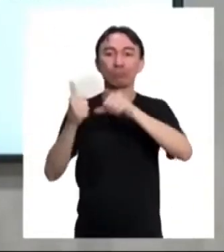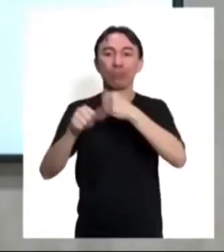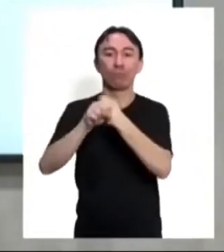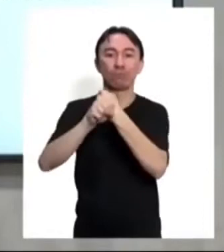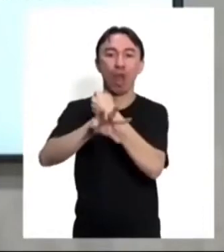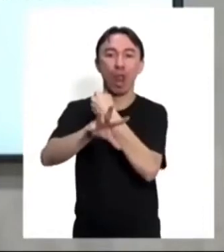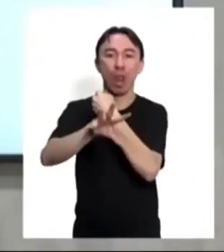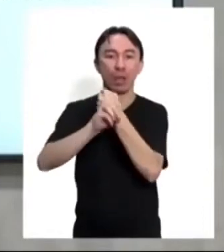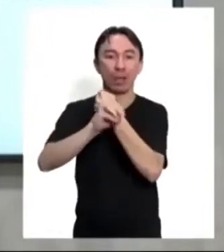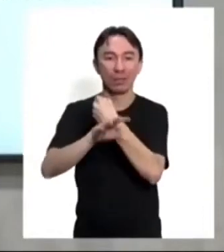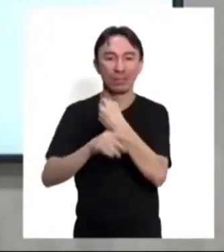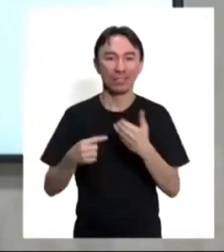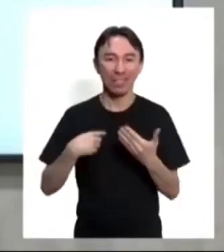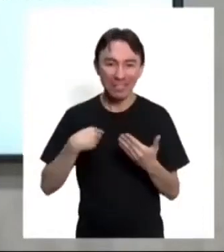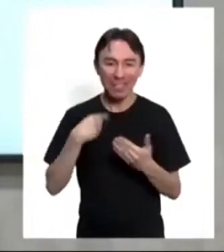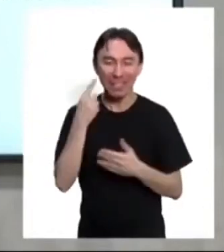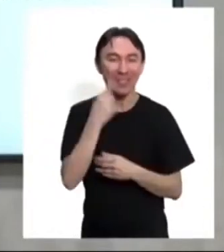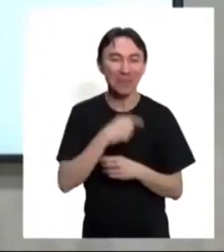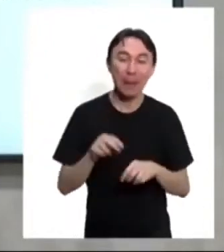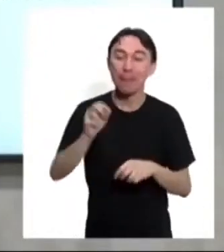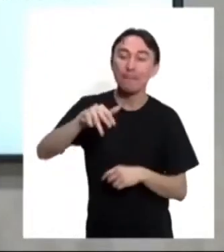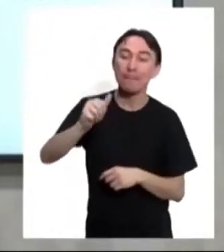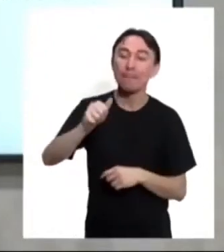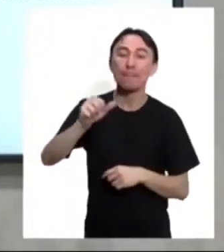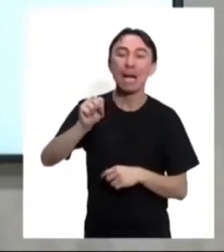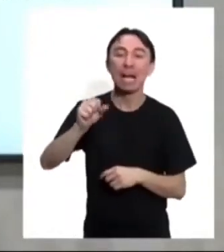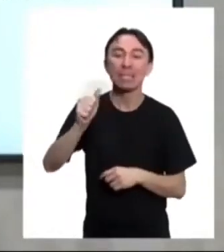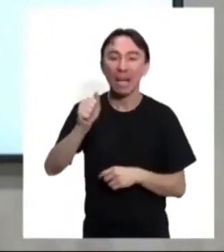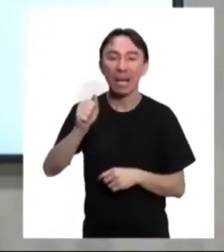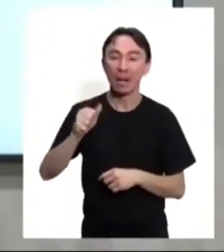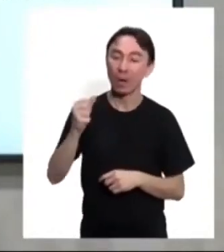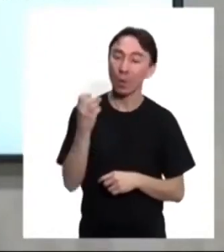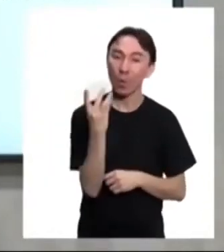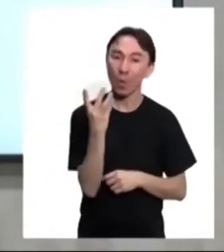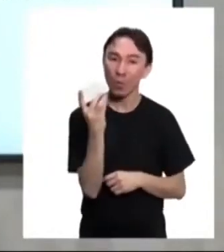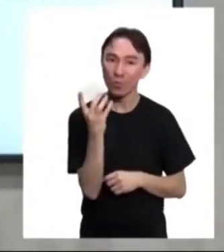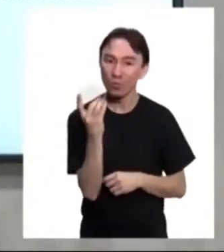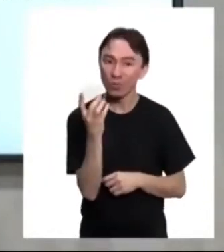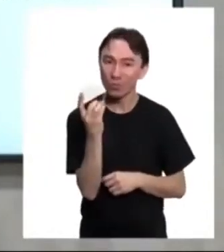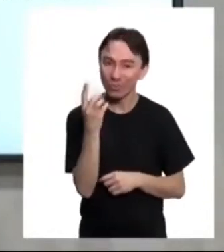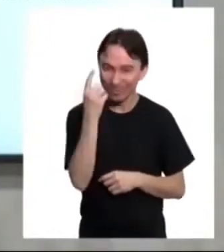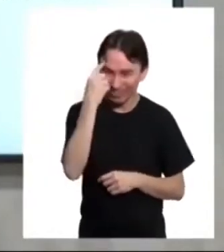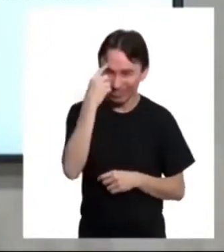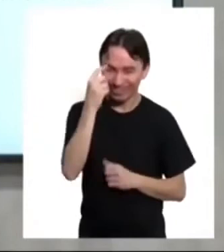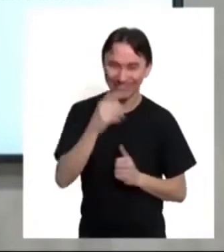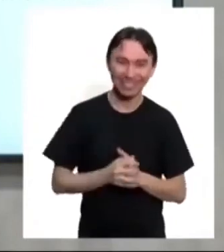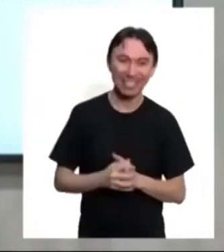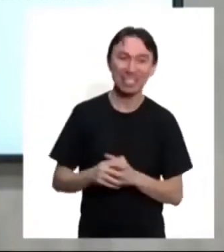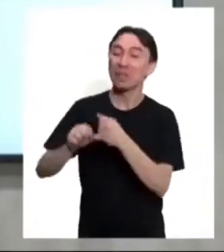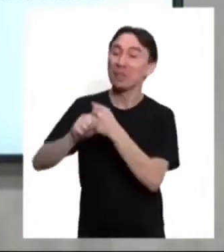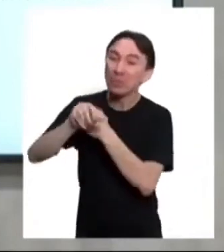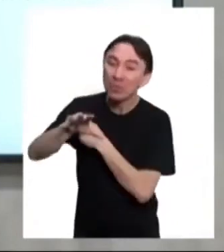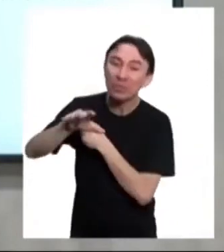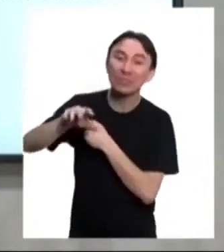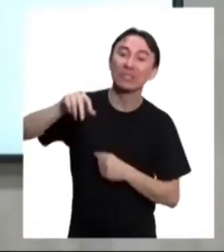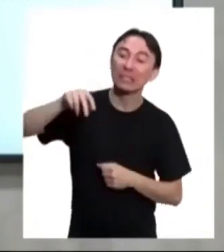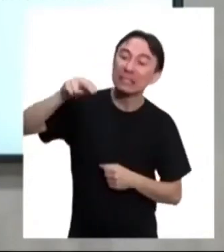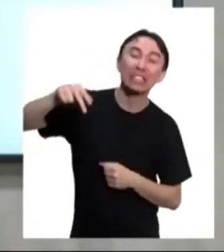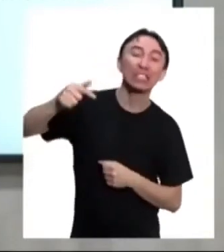atômico 7. Se ele fica radioativo, ele vai emitir radiações. E ele emite